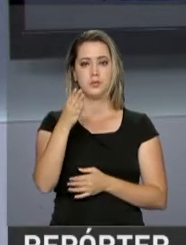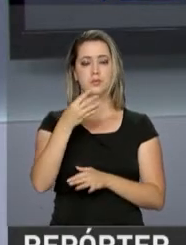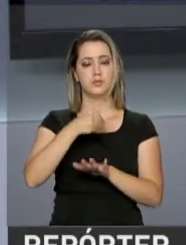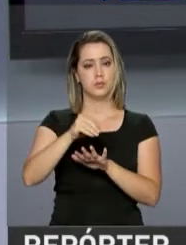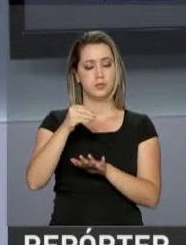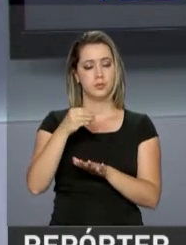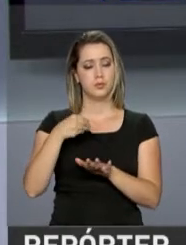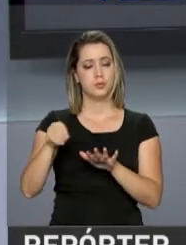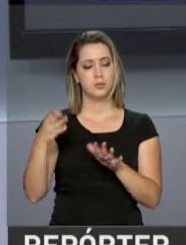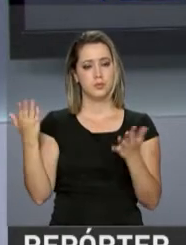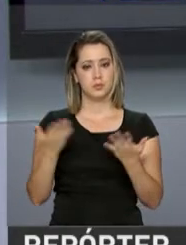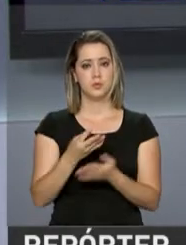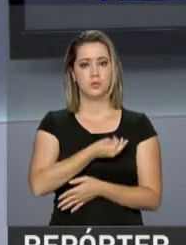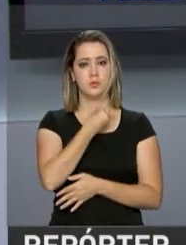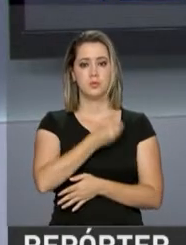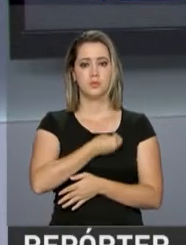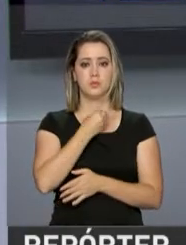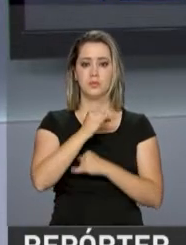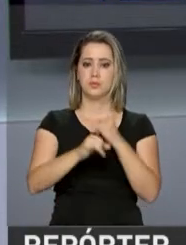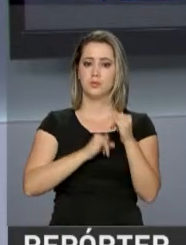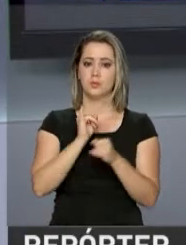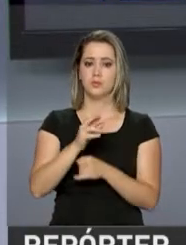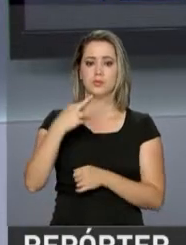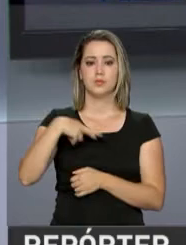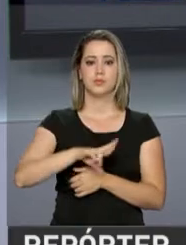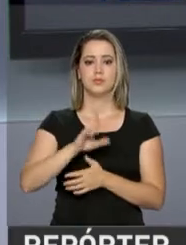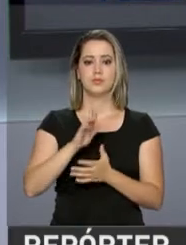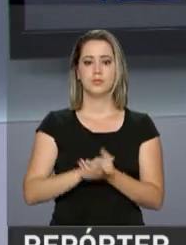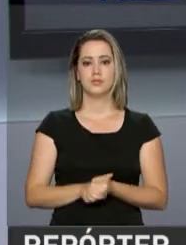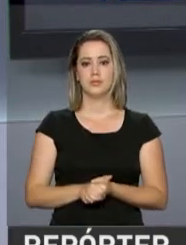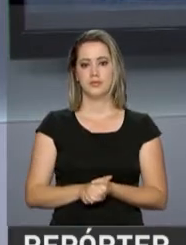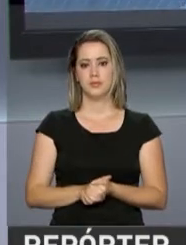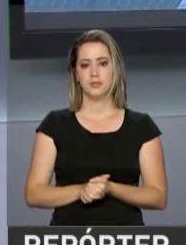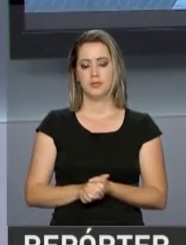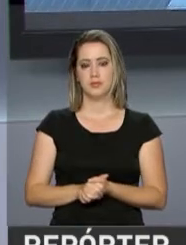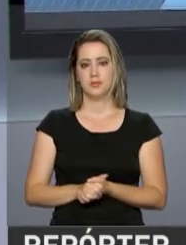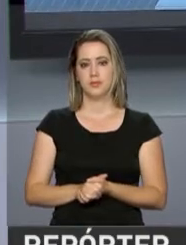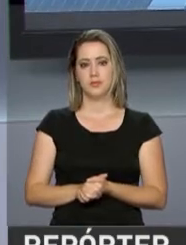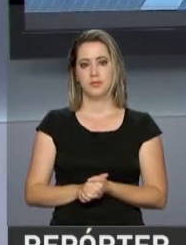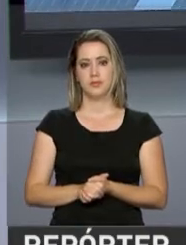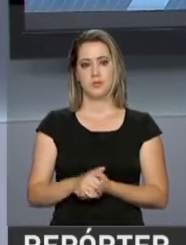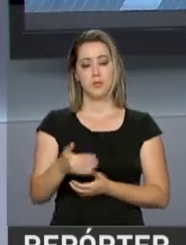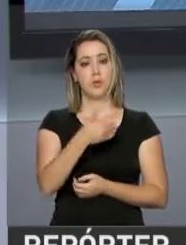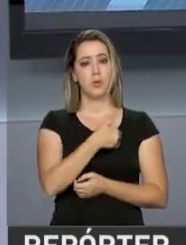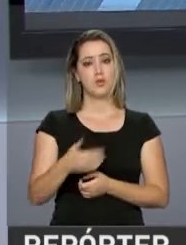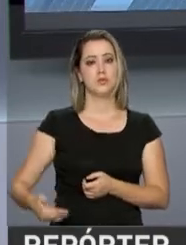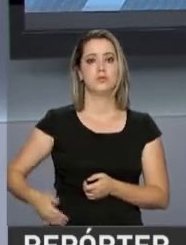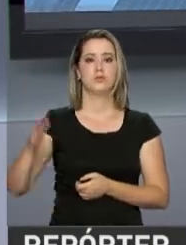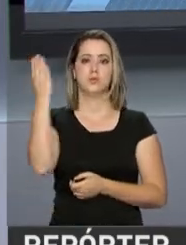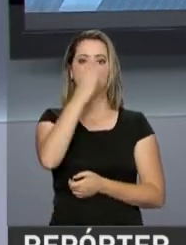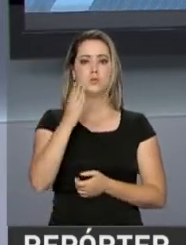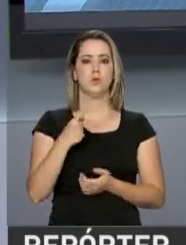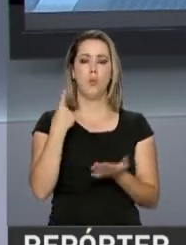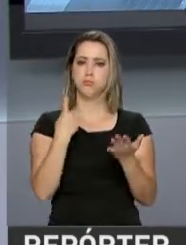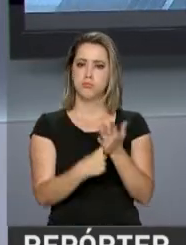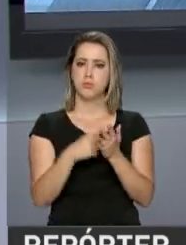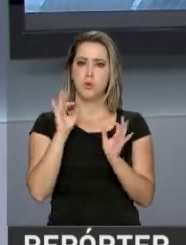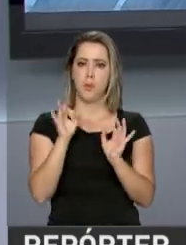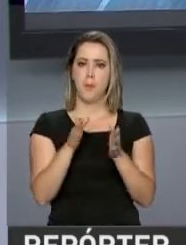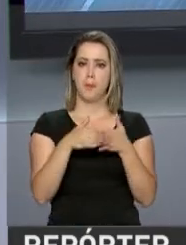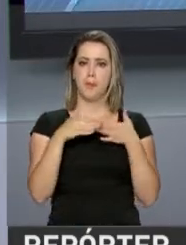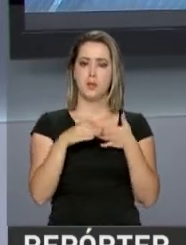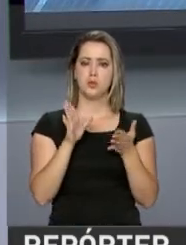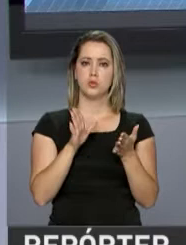sua participação ao vivo pela internet aqui no Repórter NBR. O governo brasileiro formalizou o pedido de adesão